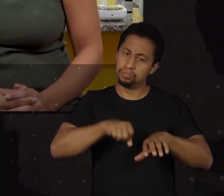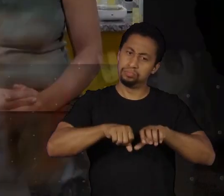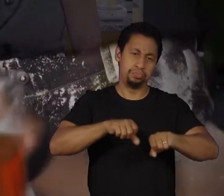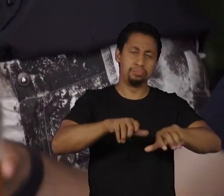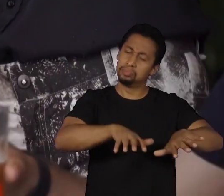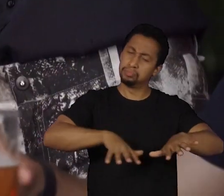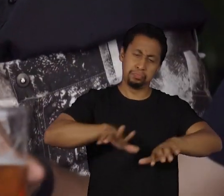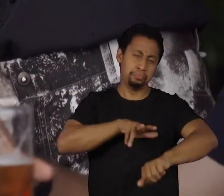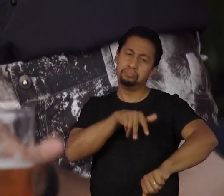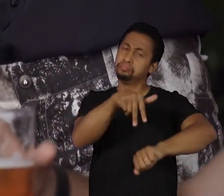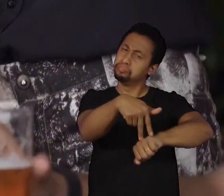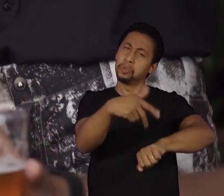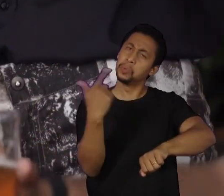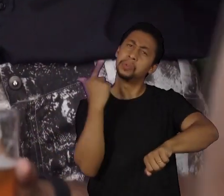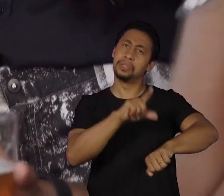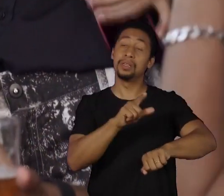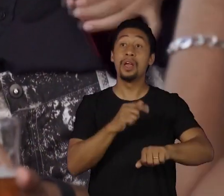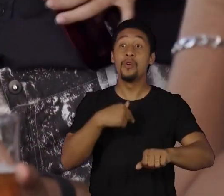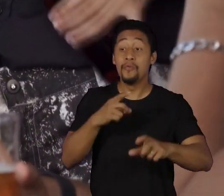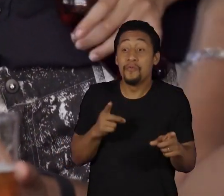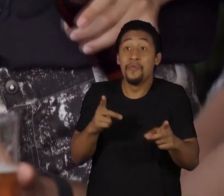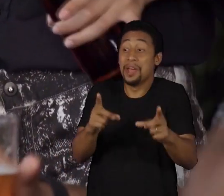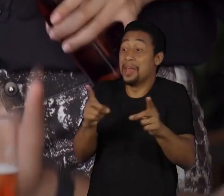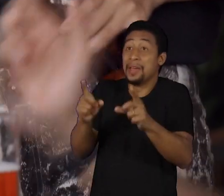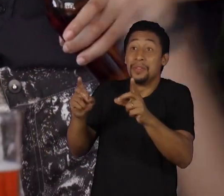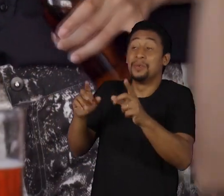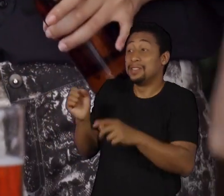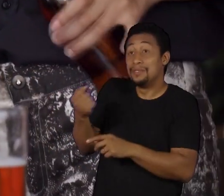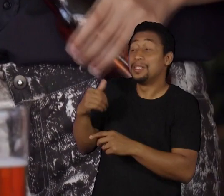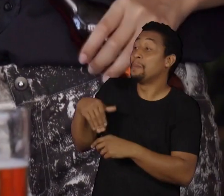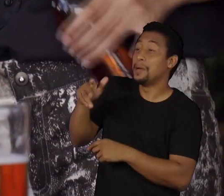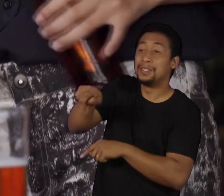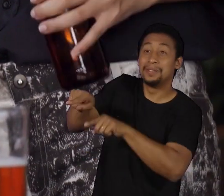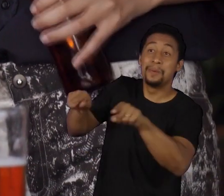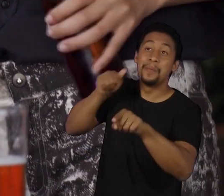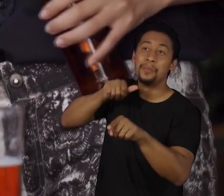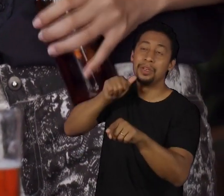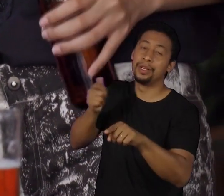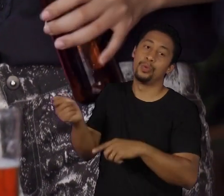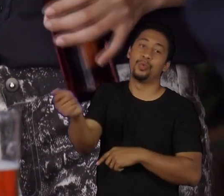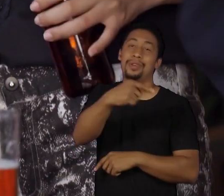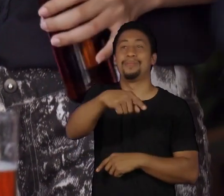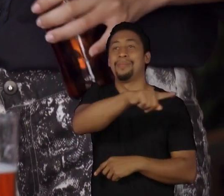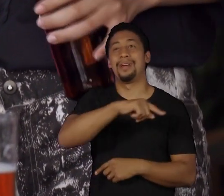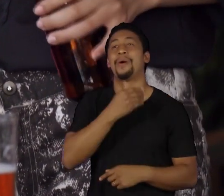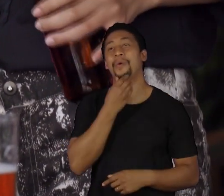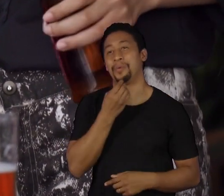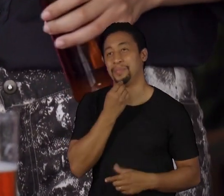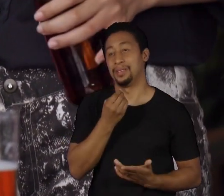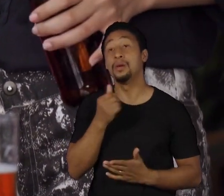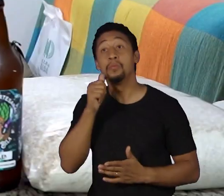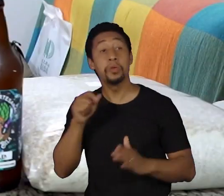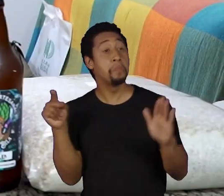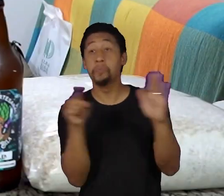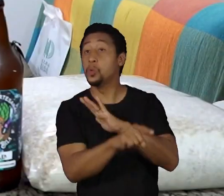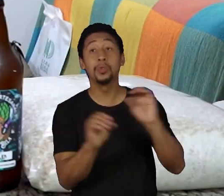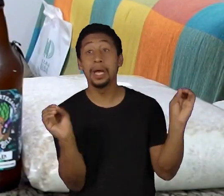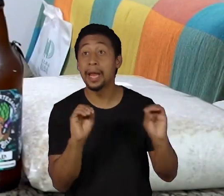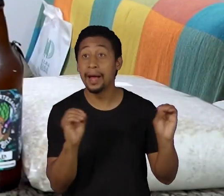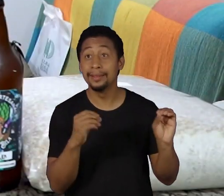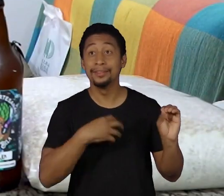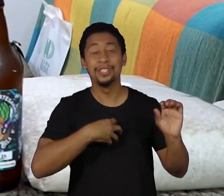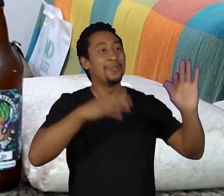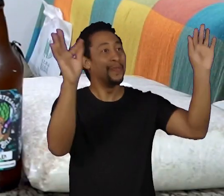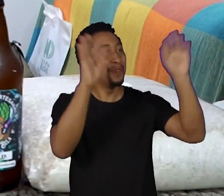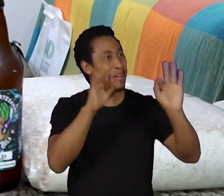nosso espaço. Que eu consigo vender mais cerveja para as mulheres do que para homem. Elas não questionam, elas ficam felizes por ver que é uma